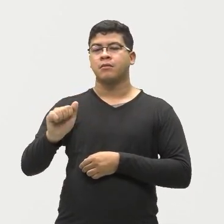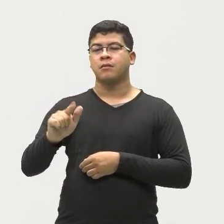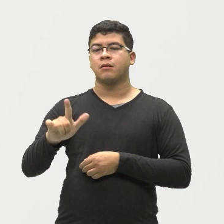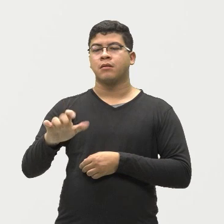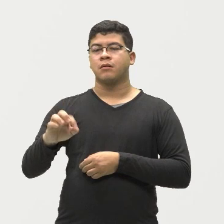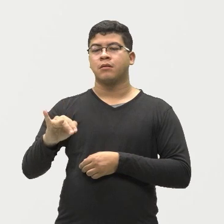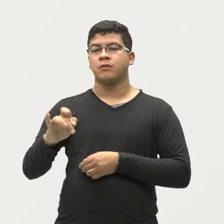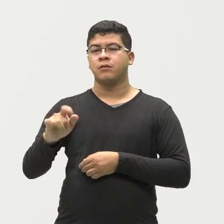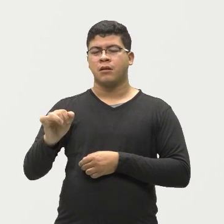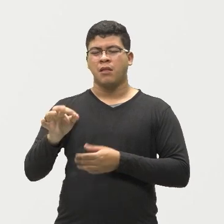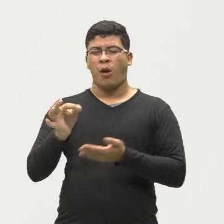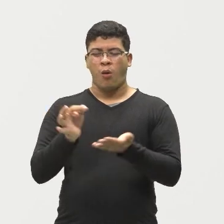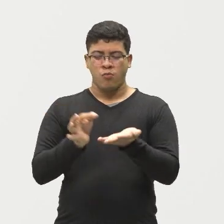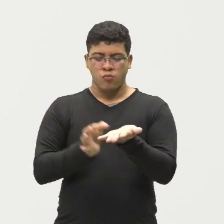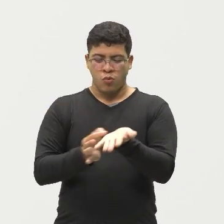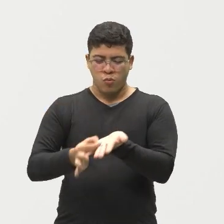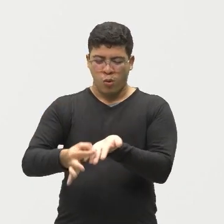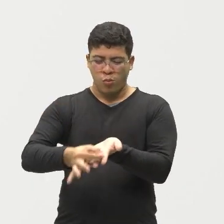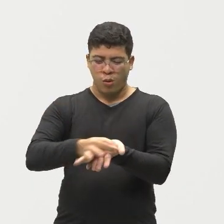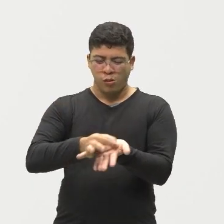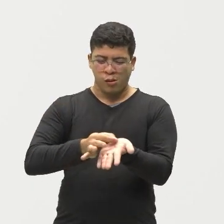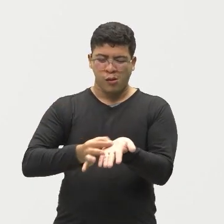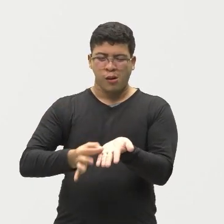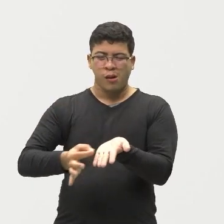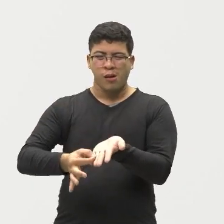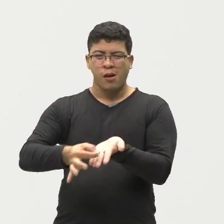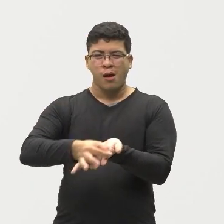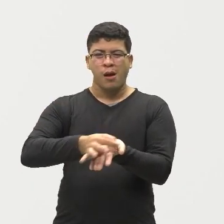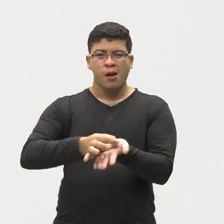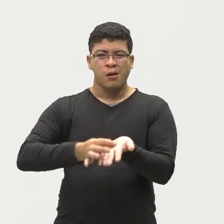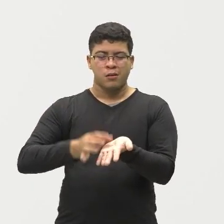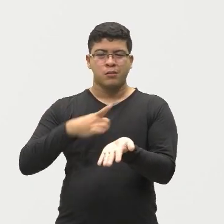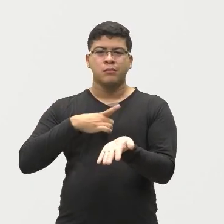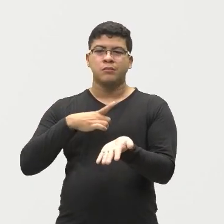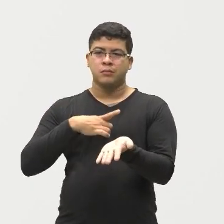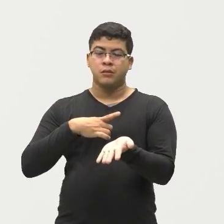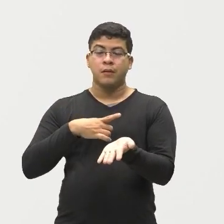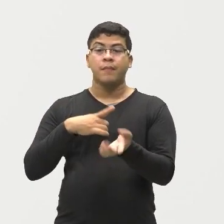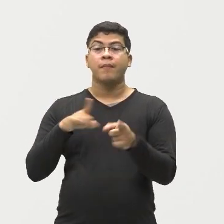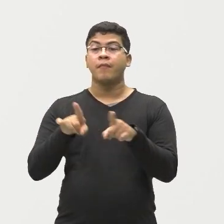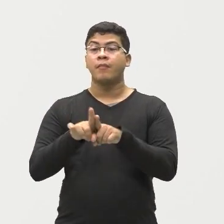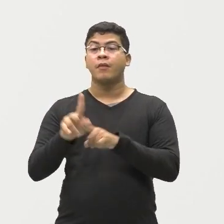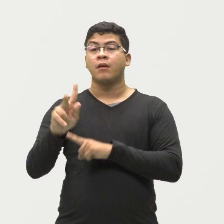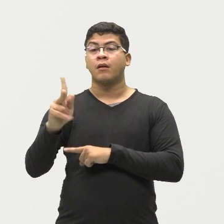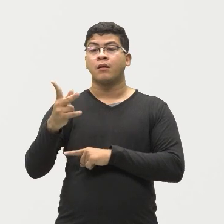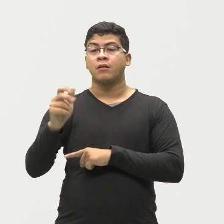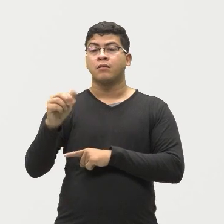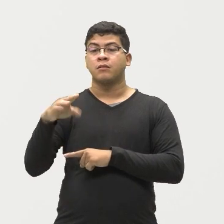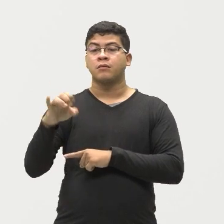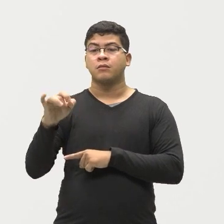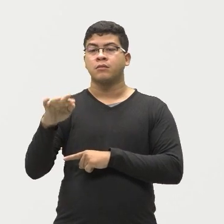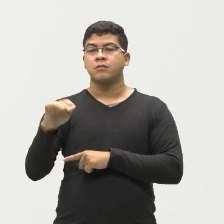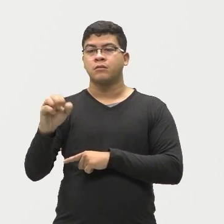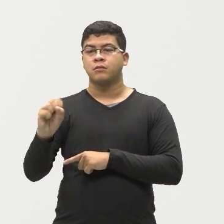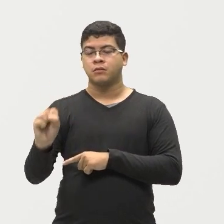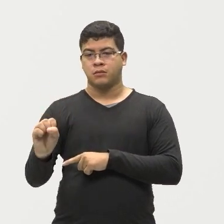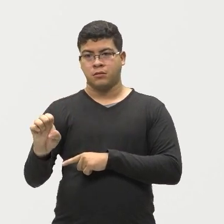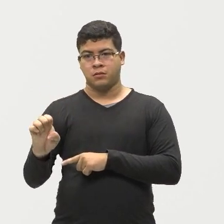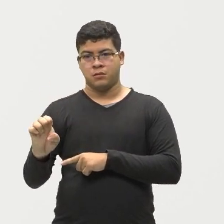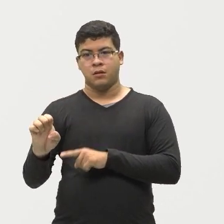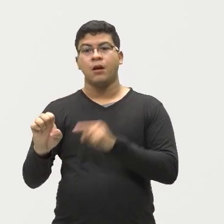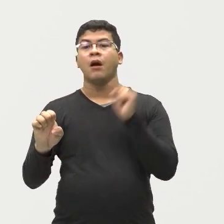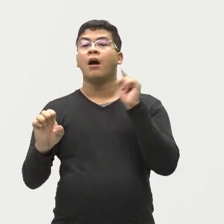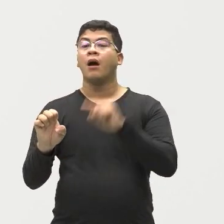umas feridinhas vermelhas na mão, no corpo, e a hanseníase, né? Então, nesse caso aqui